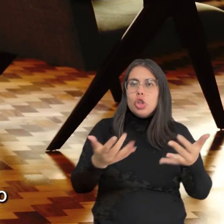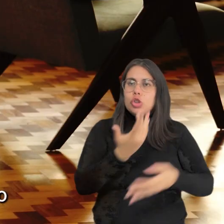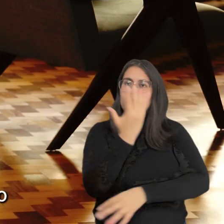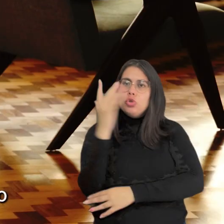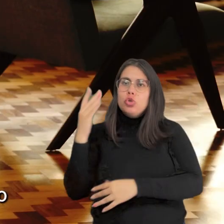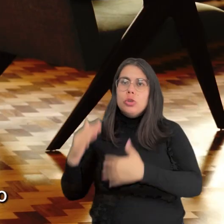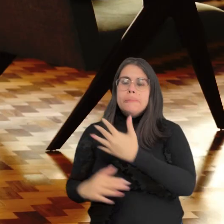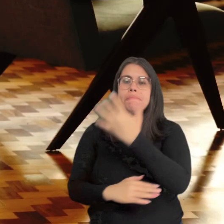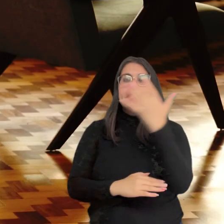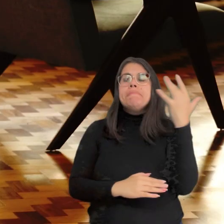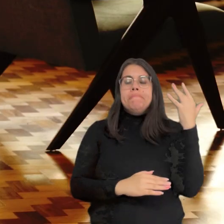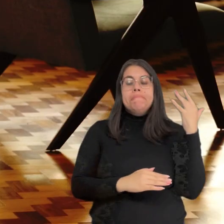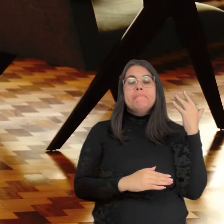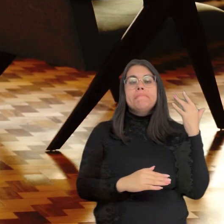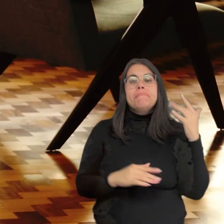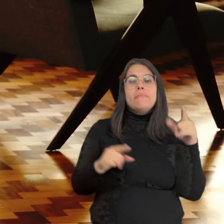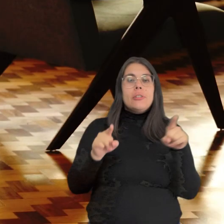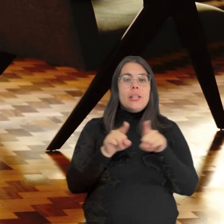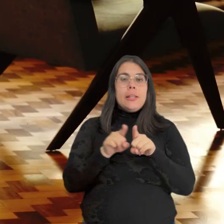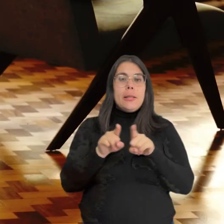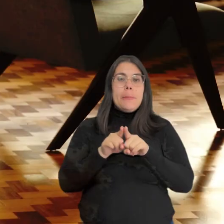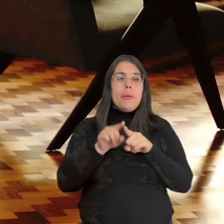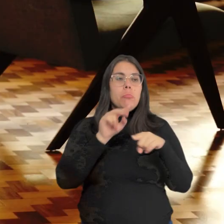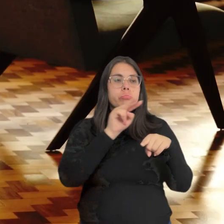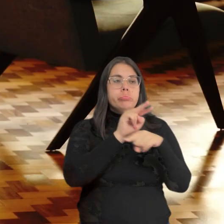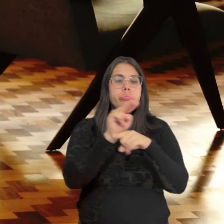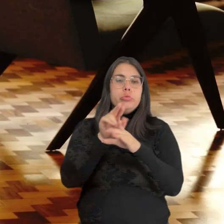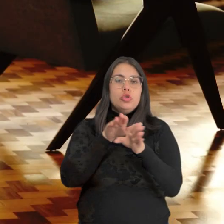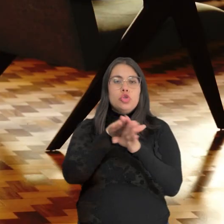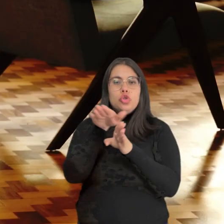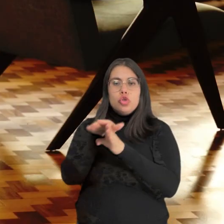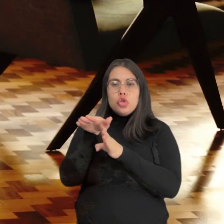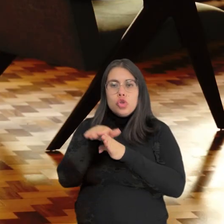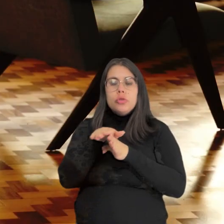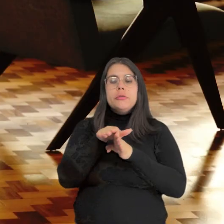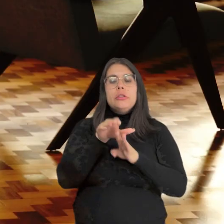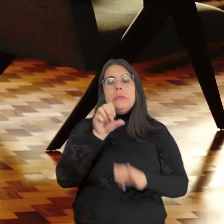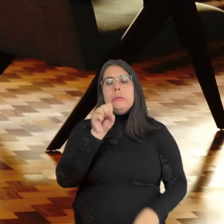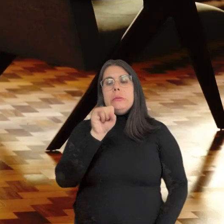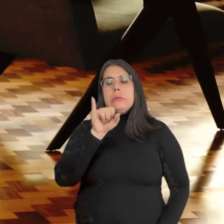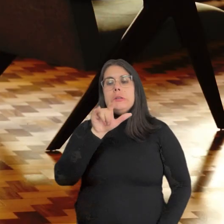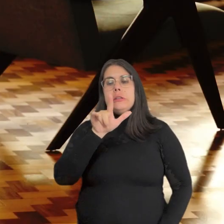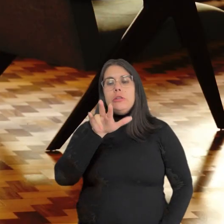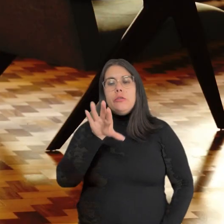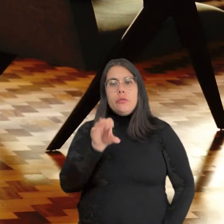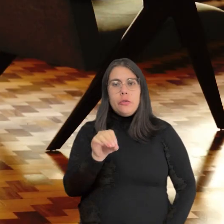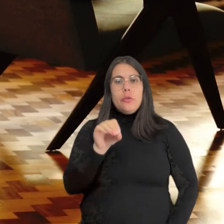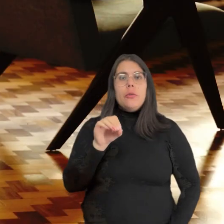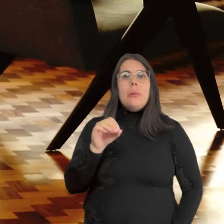consultoria também do Silvio para algum dado mais